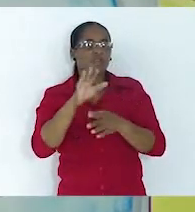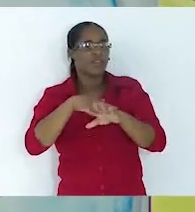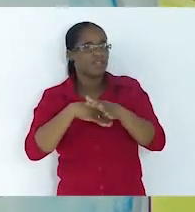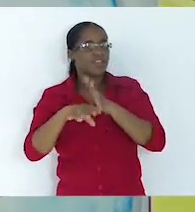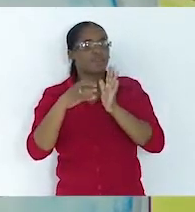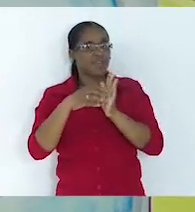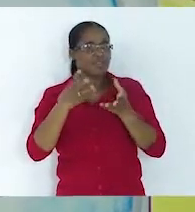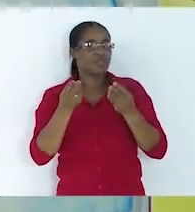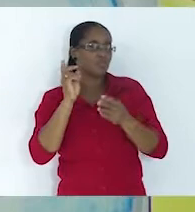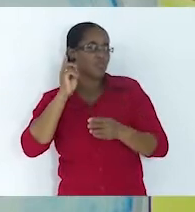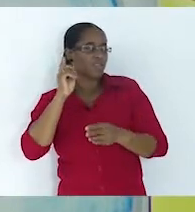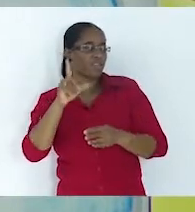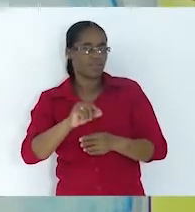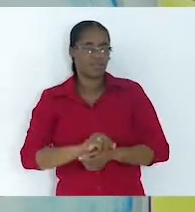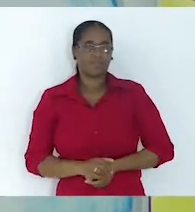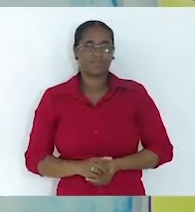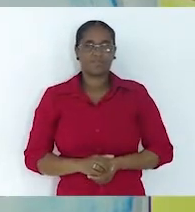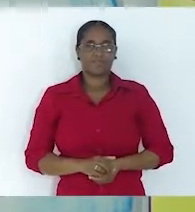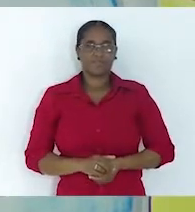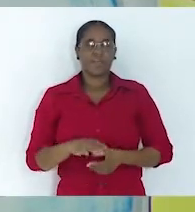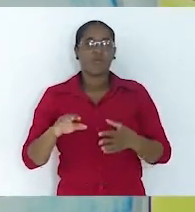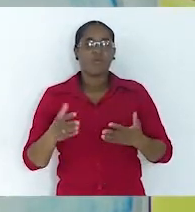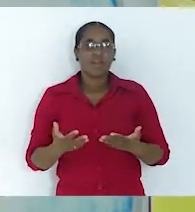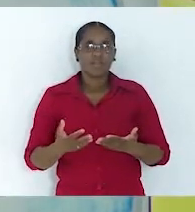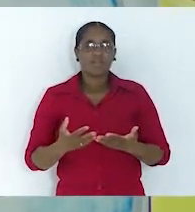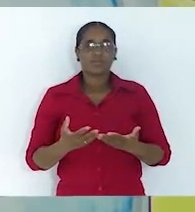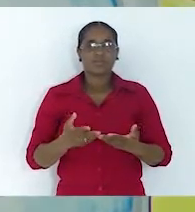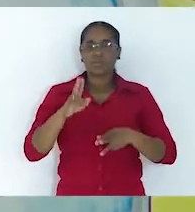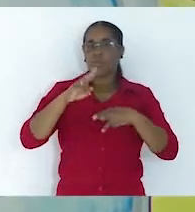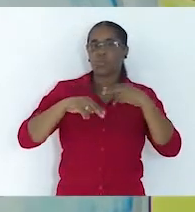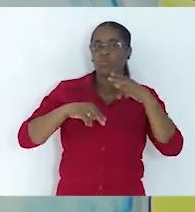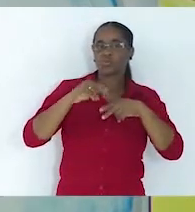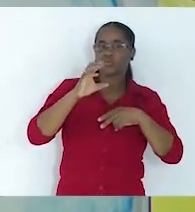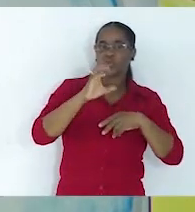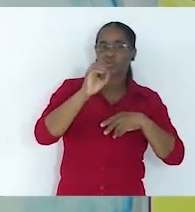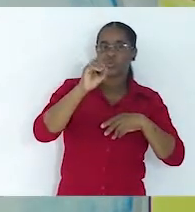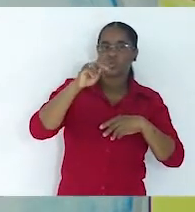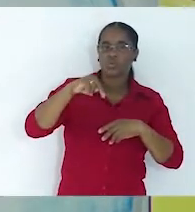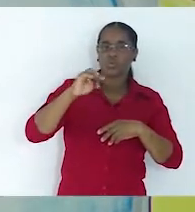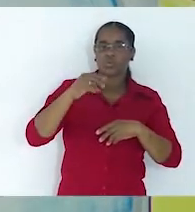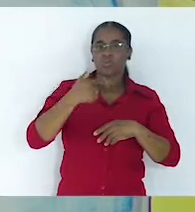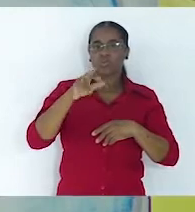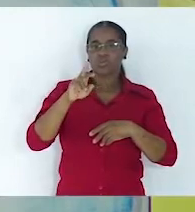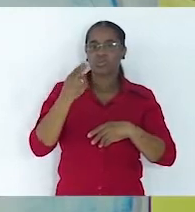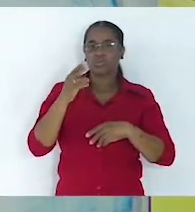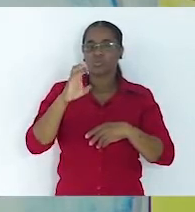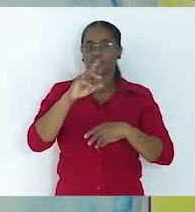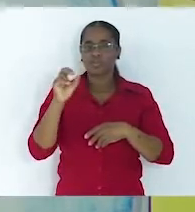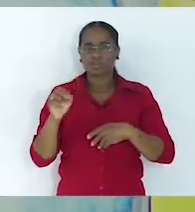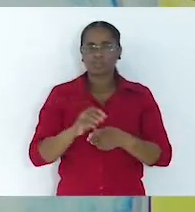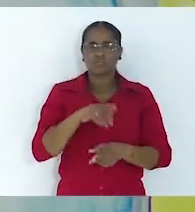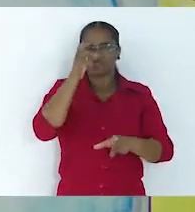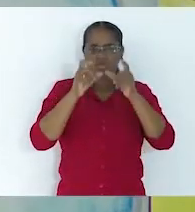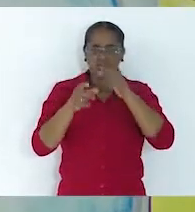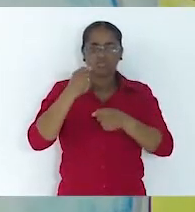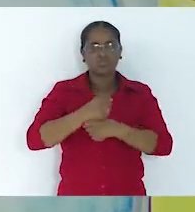Quanto à linha de construção, um escritor, ao produzir uma